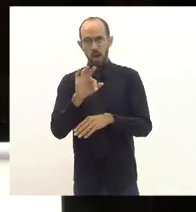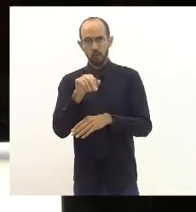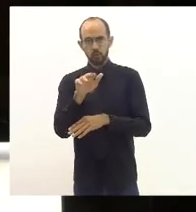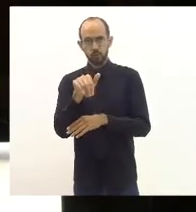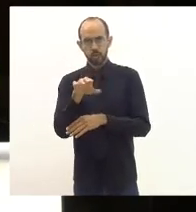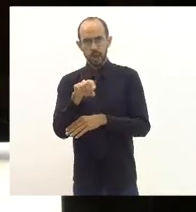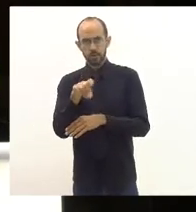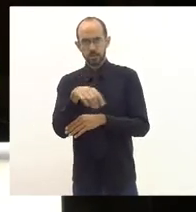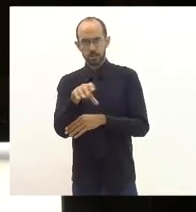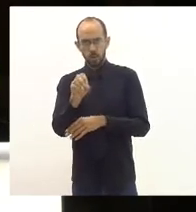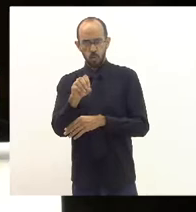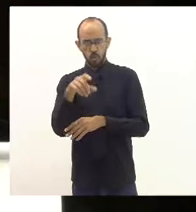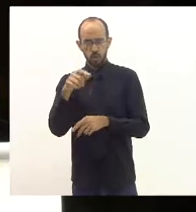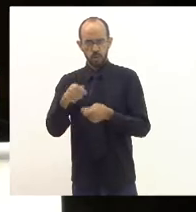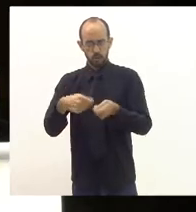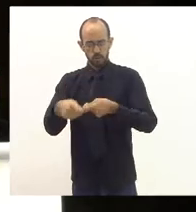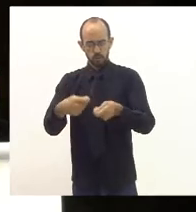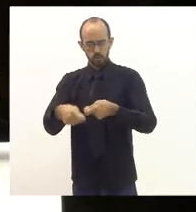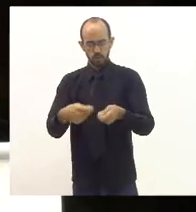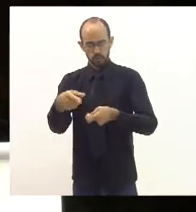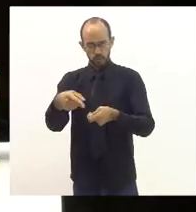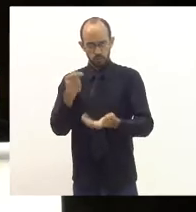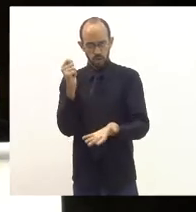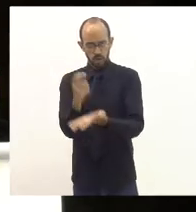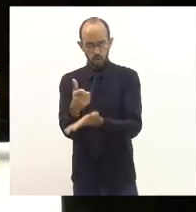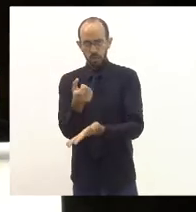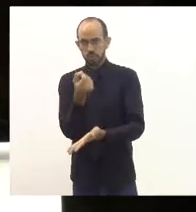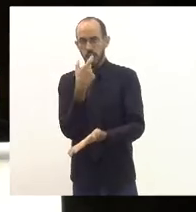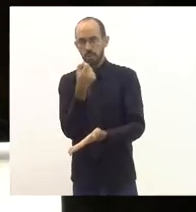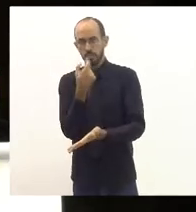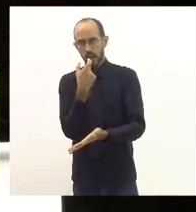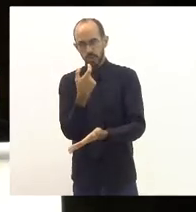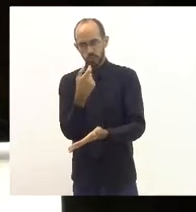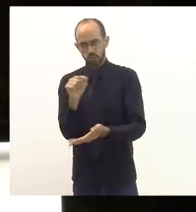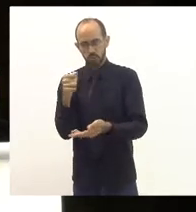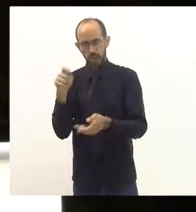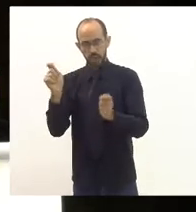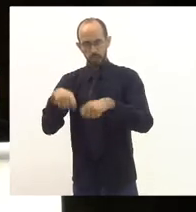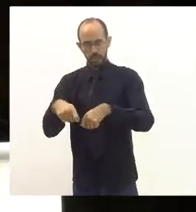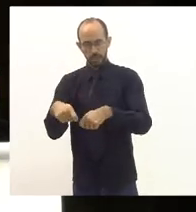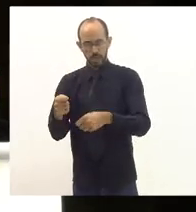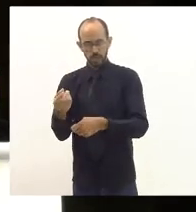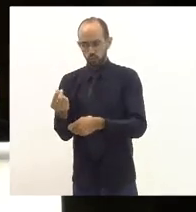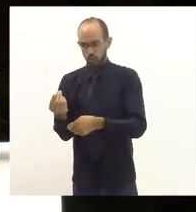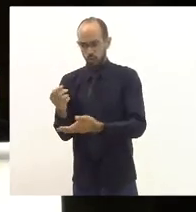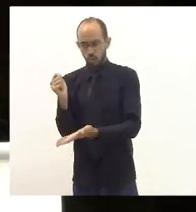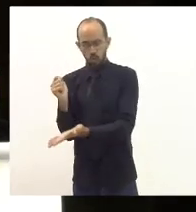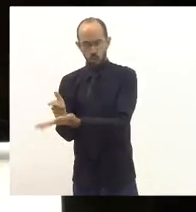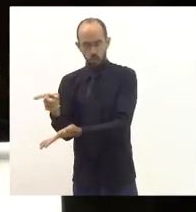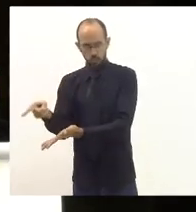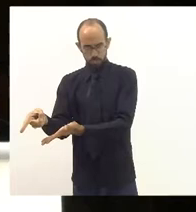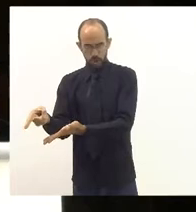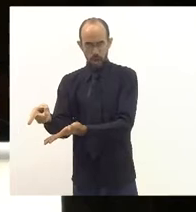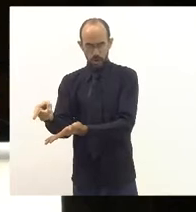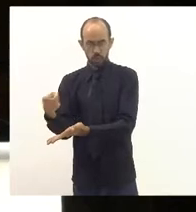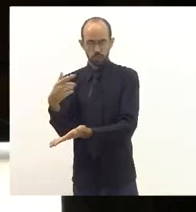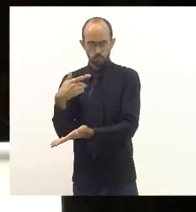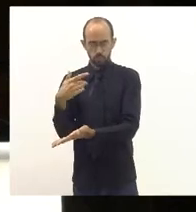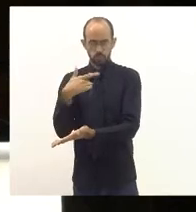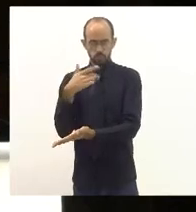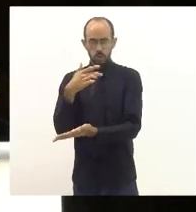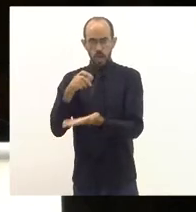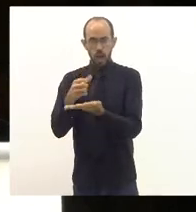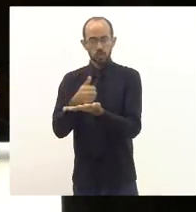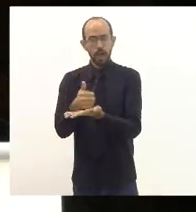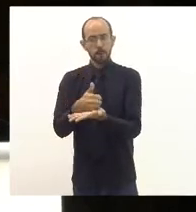do Estado, que tem a gestão pela compra de medicamentos e pelo recurso da saúde, não tem comprado os medicamentos para terapia hormonal